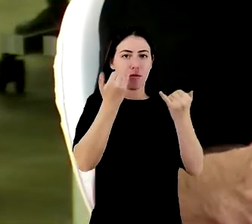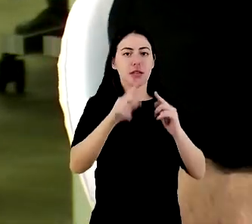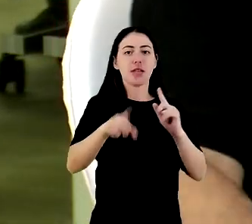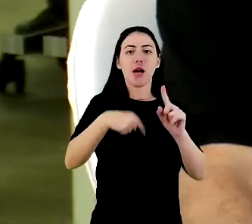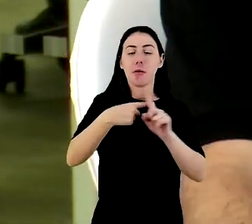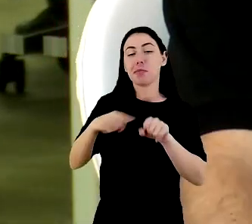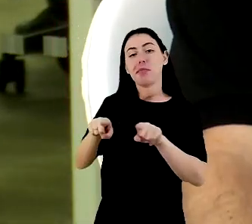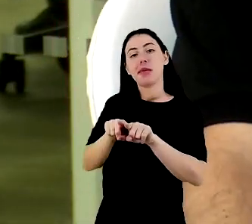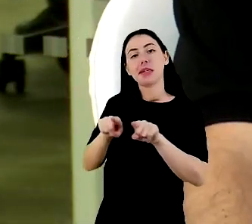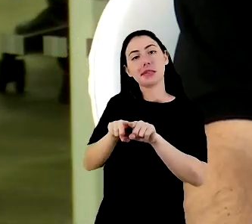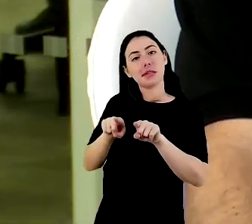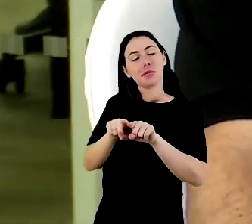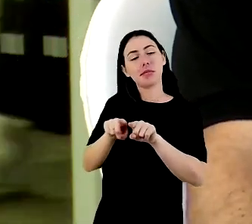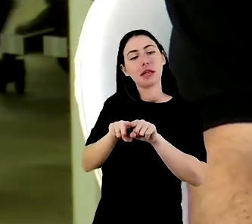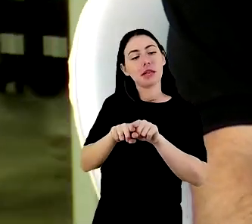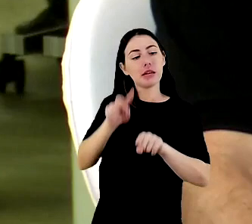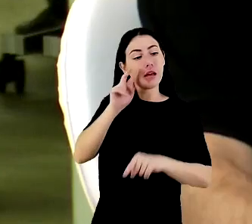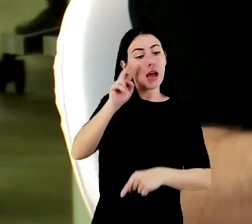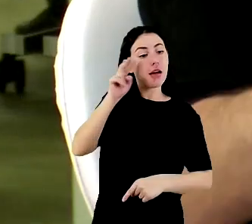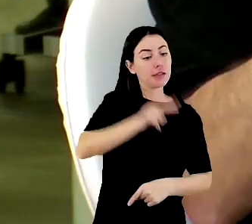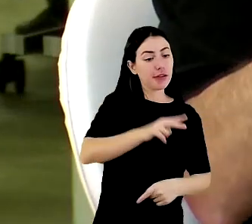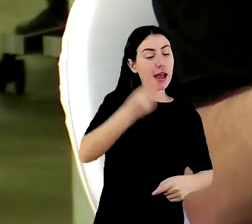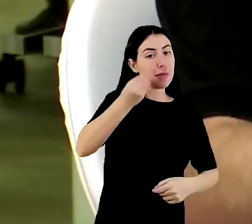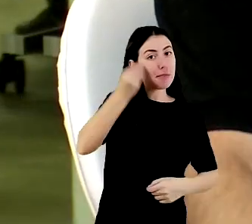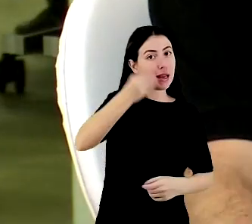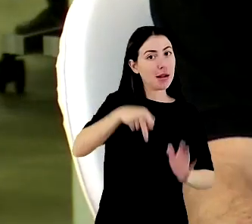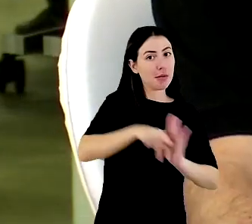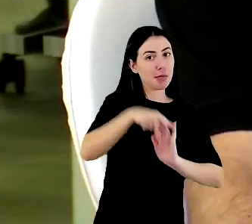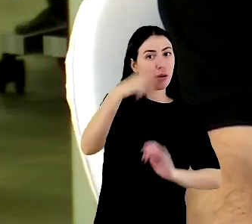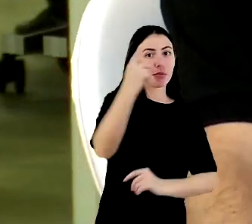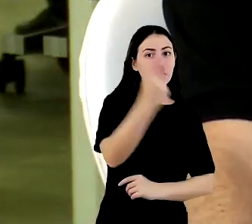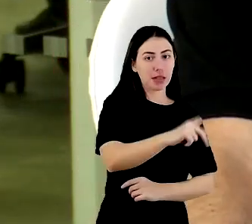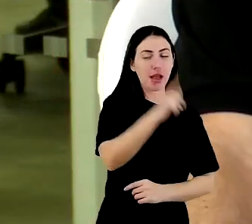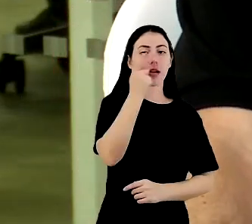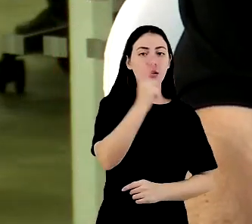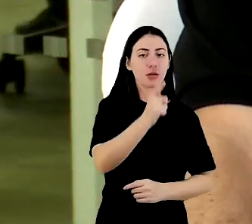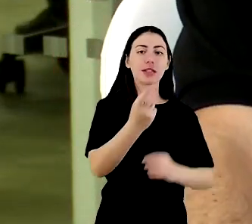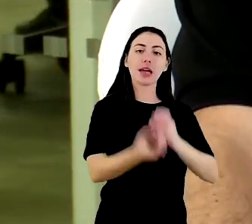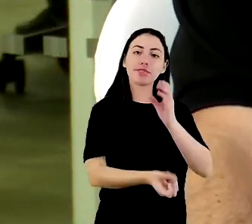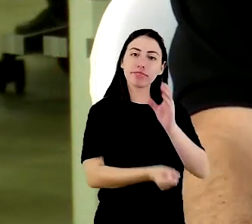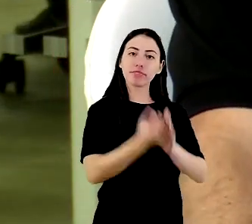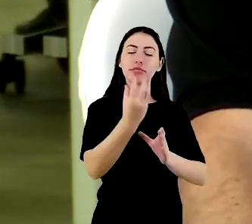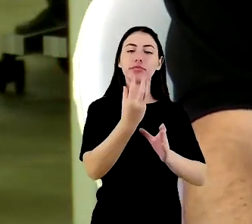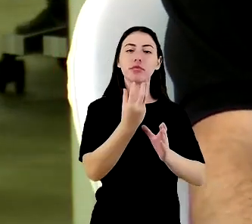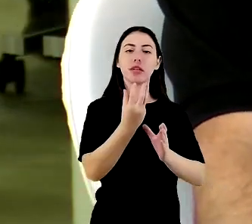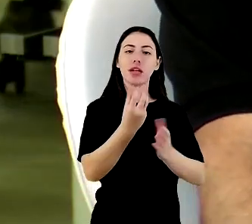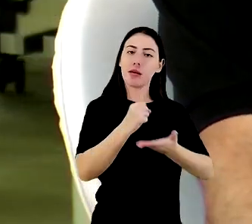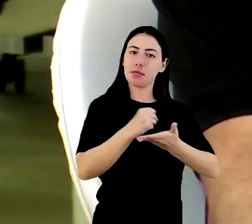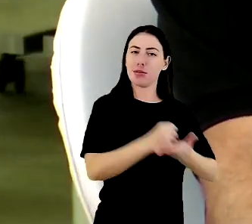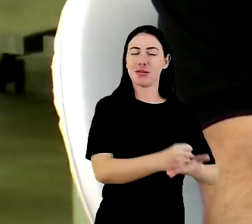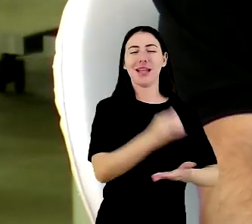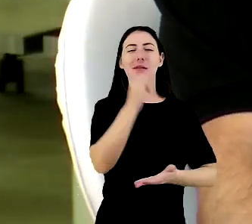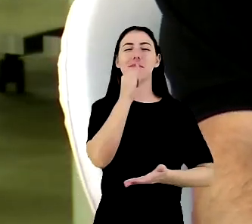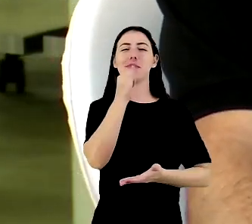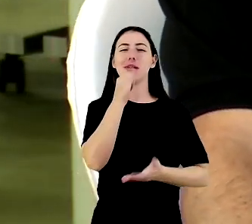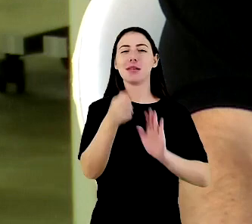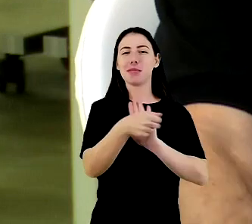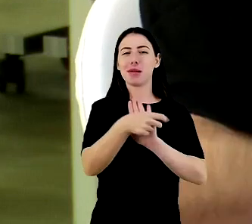a jornada. Uma das coisas que a gente está tentando desenvolver agora no aplicativo, né, do Shell Recharge